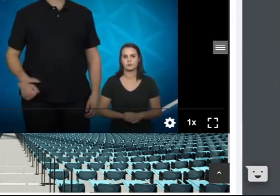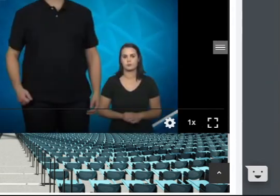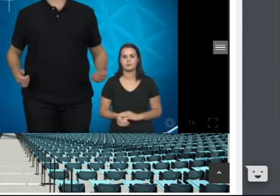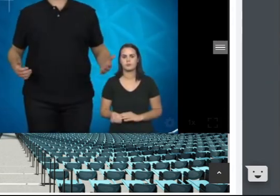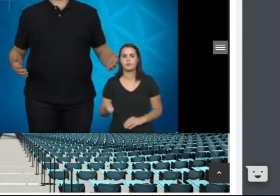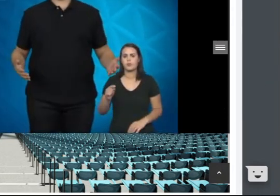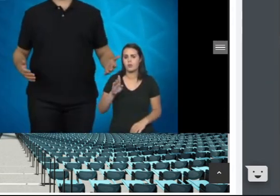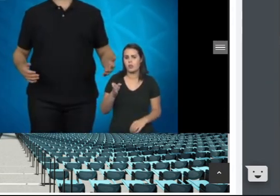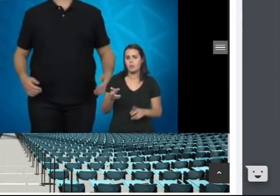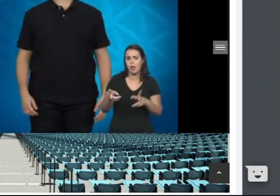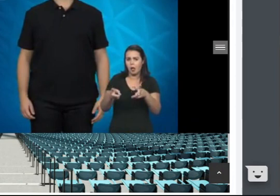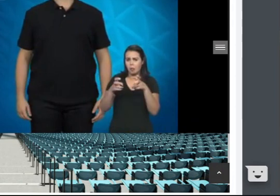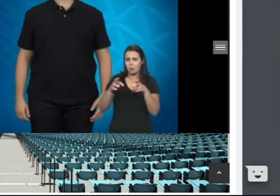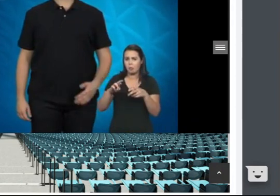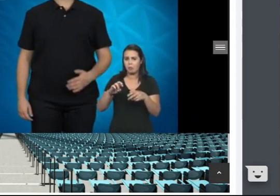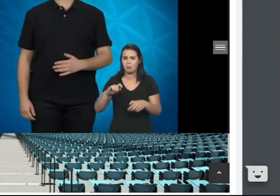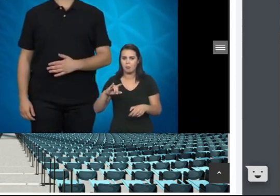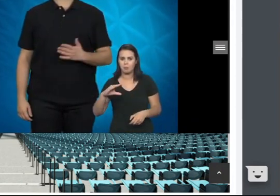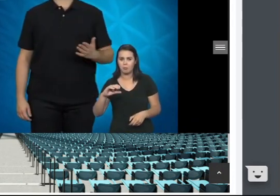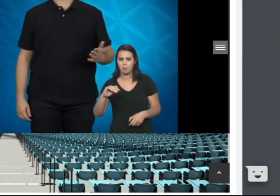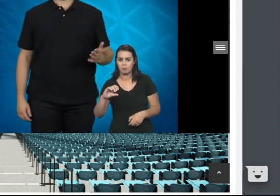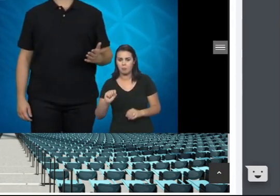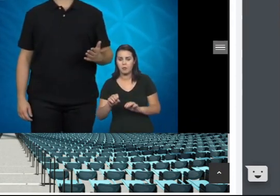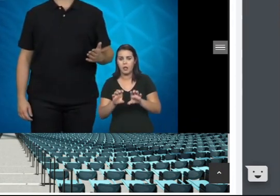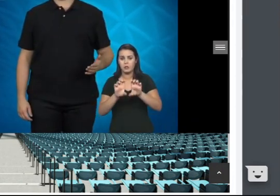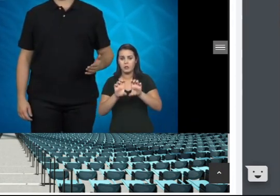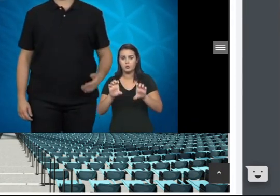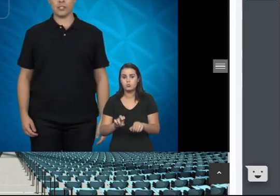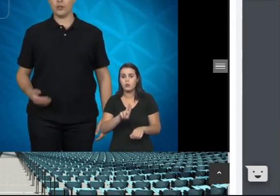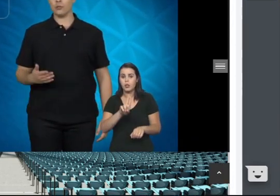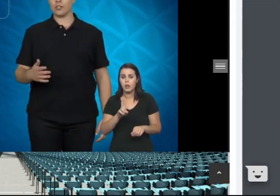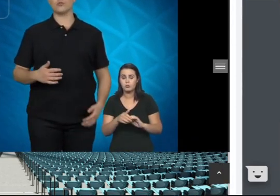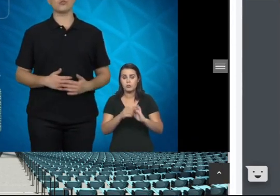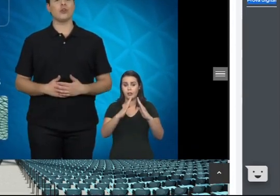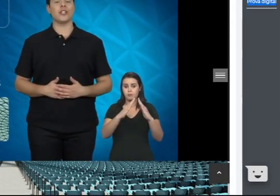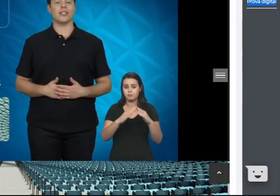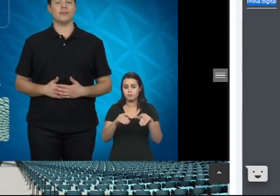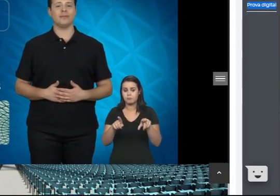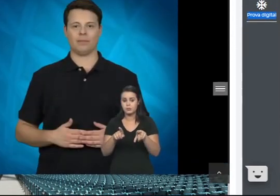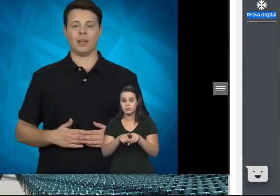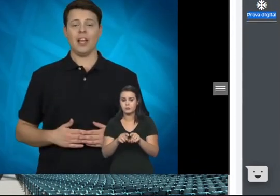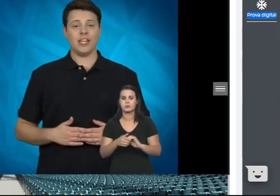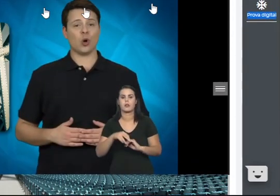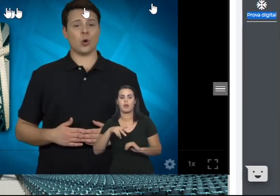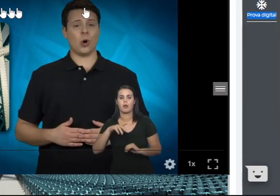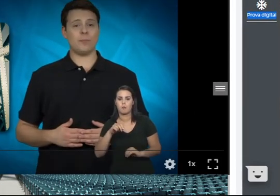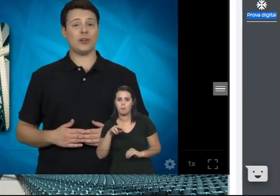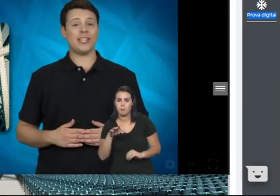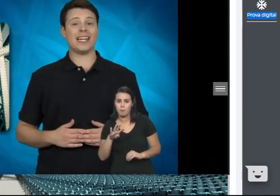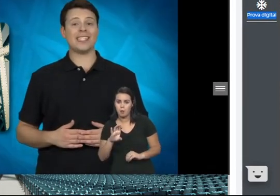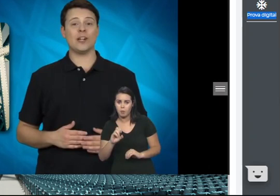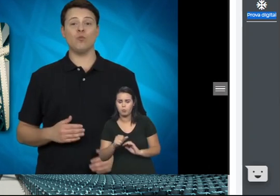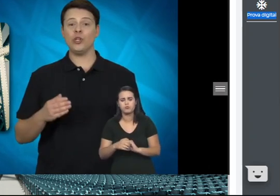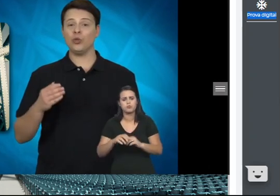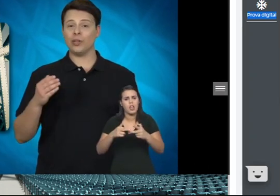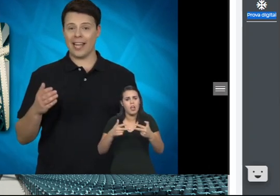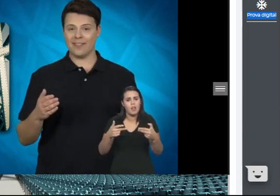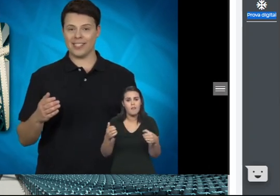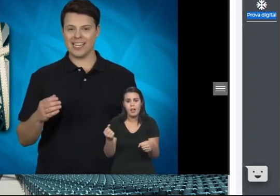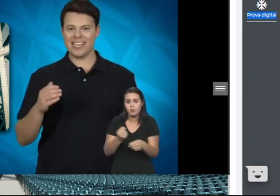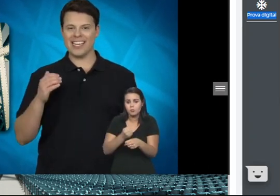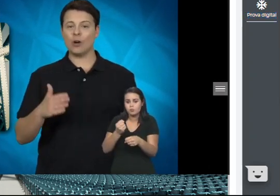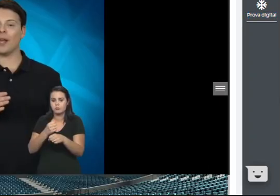Você já reparou que as treliças são estruturas muito utilizadas em telhados, pontes e outras construções? Isso ocorre porque elas são